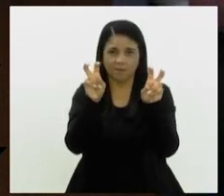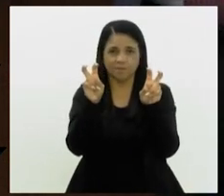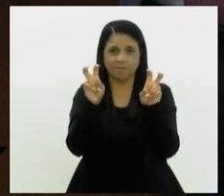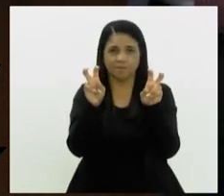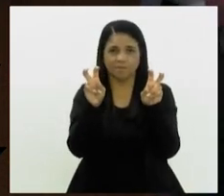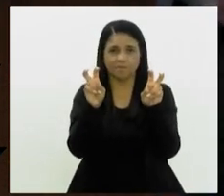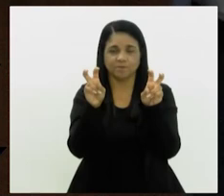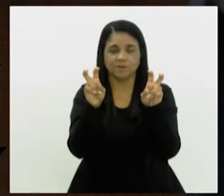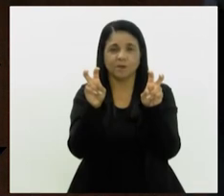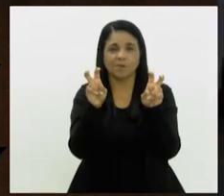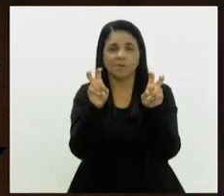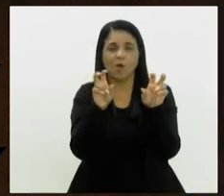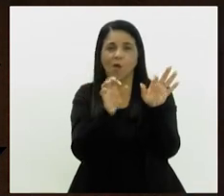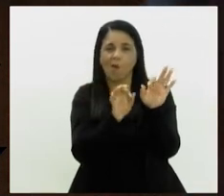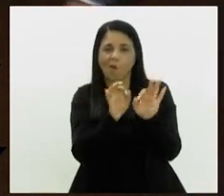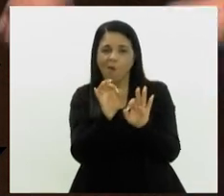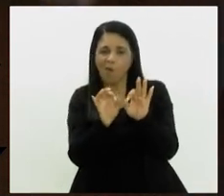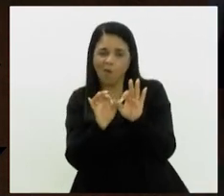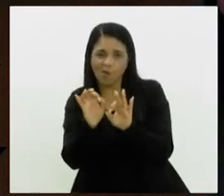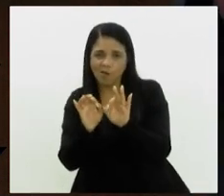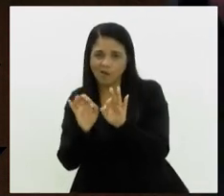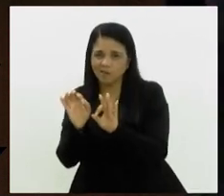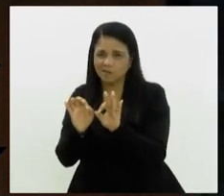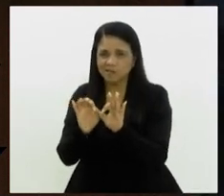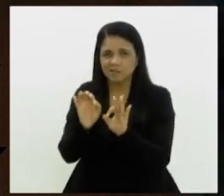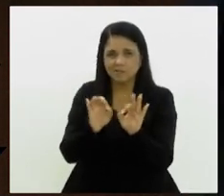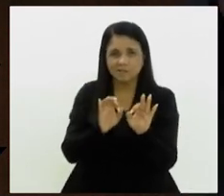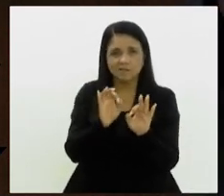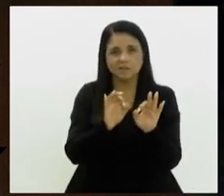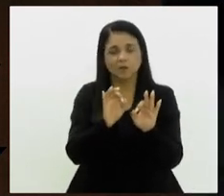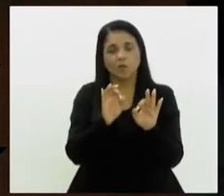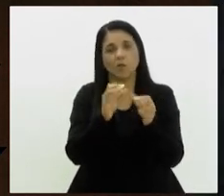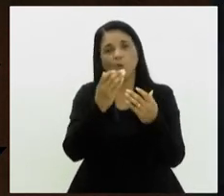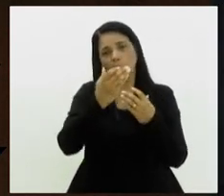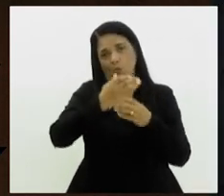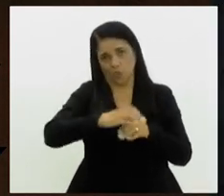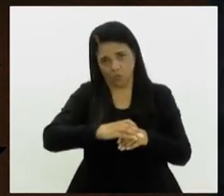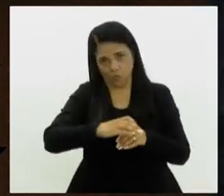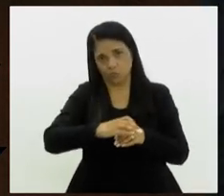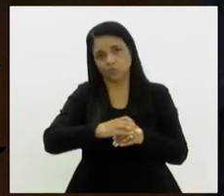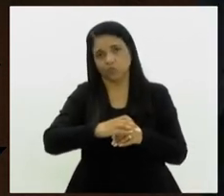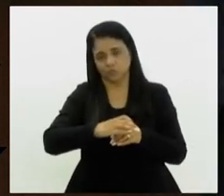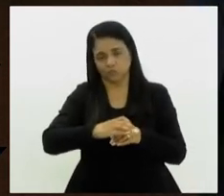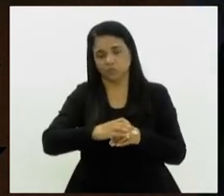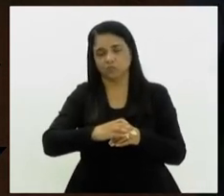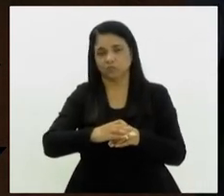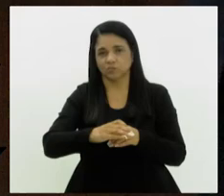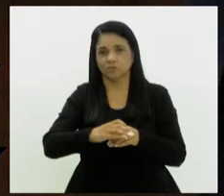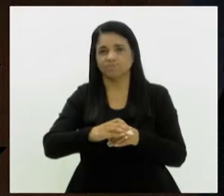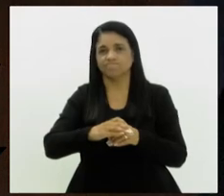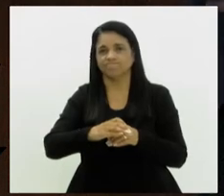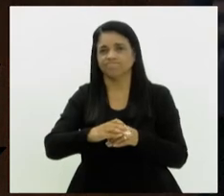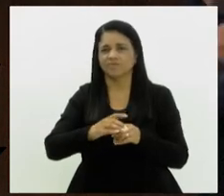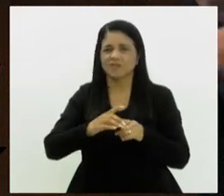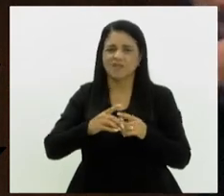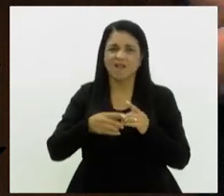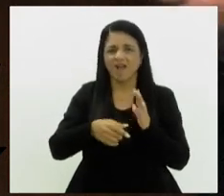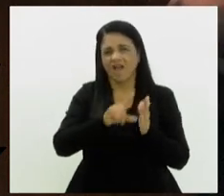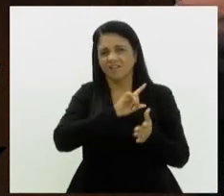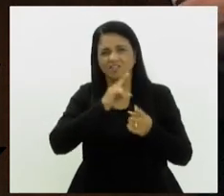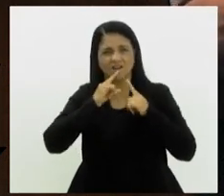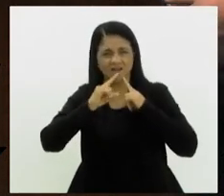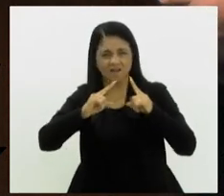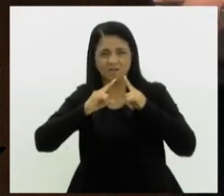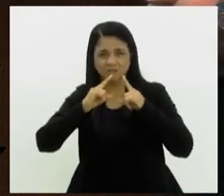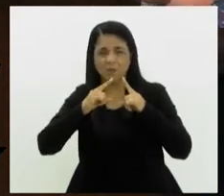sobre uma organização melhor, assim dizendo, com relação aos concursos, né? Tendo em vista diversas reclamações de pessoas que